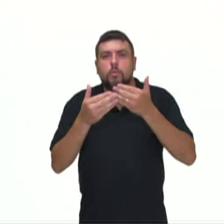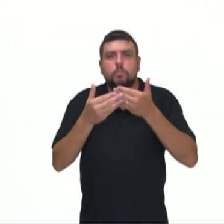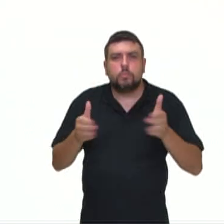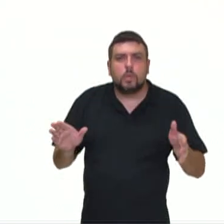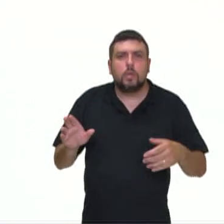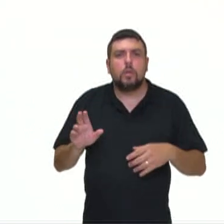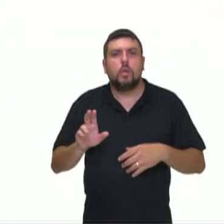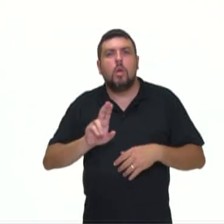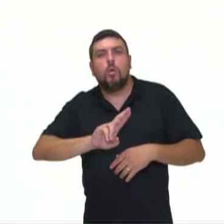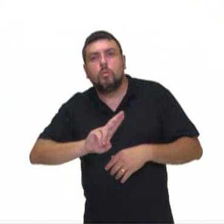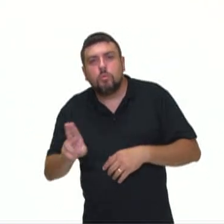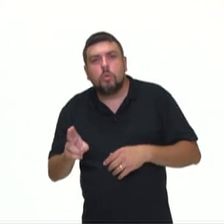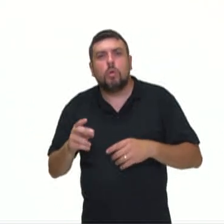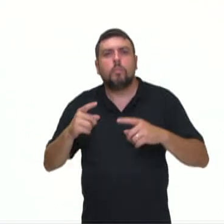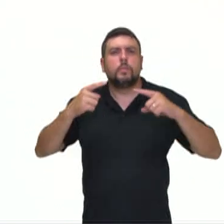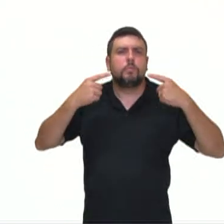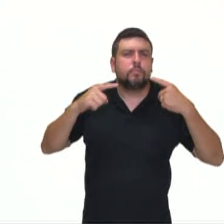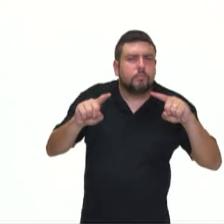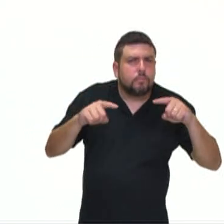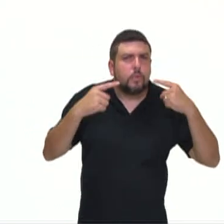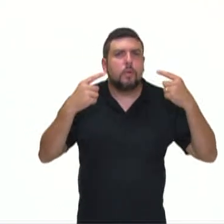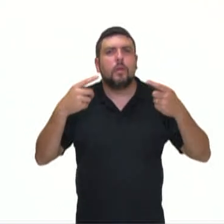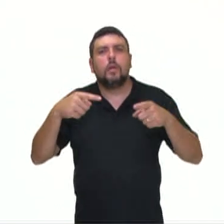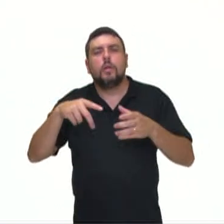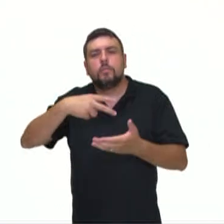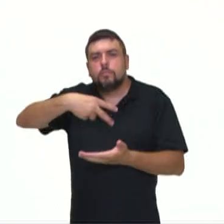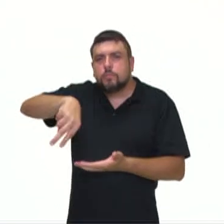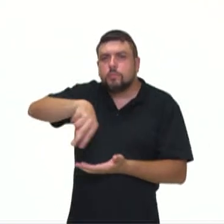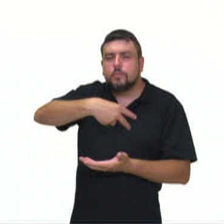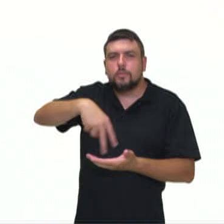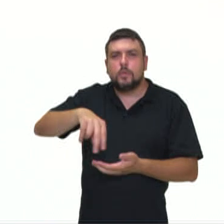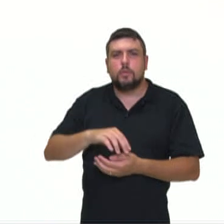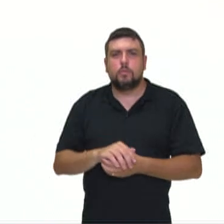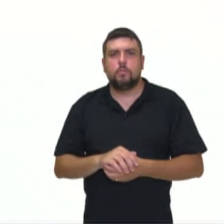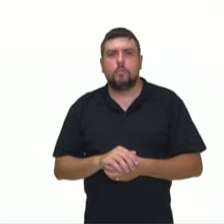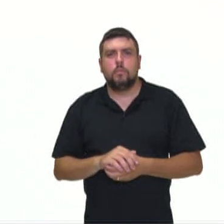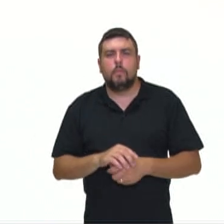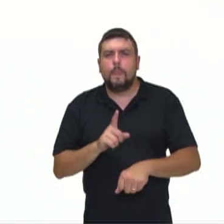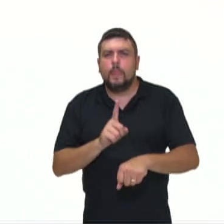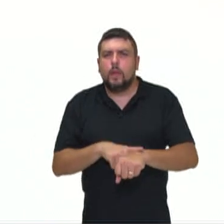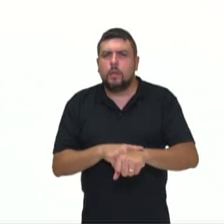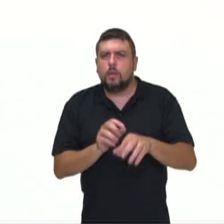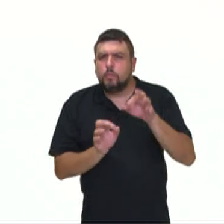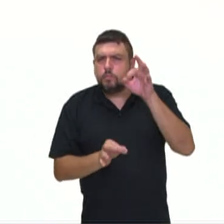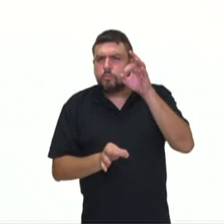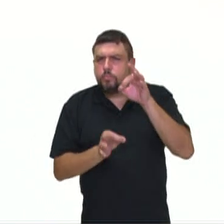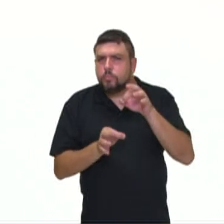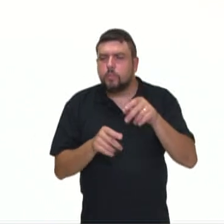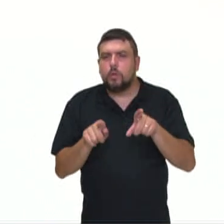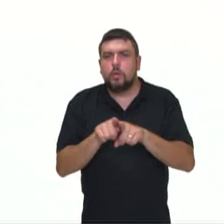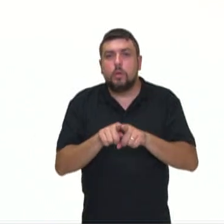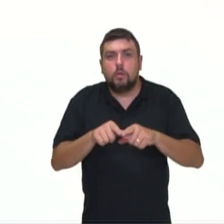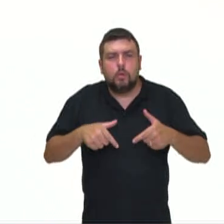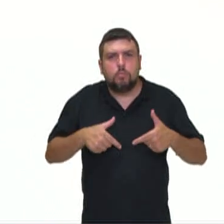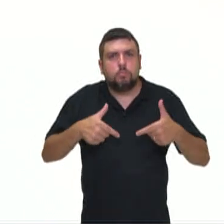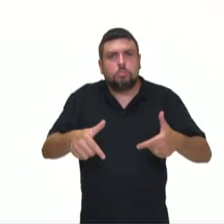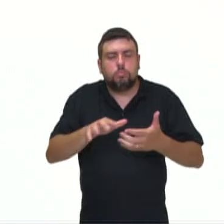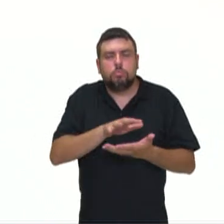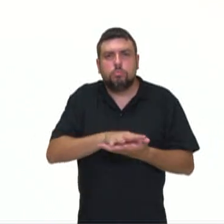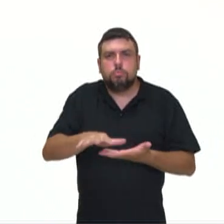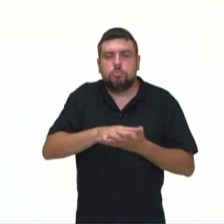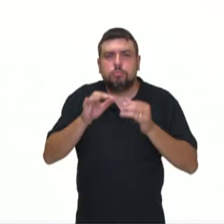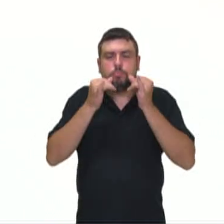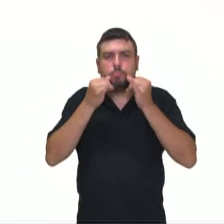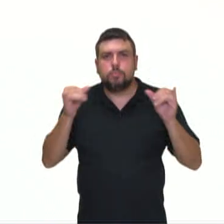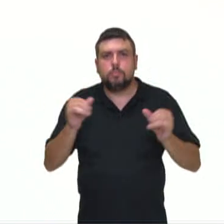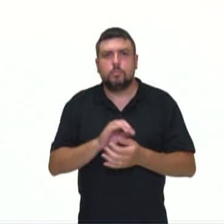ação, folia, musicais e com dança. São jogos curtos com altas doses de ação e gasto de energia.